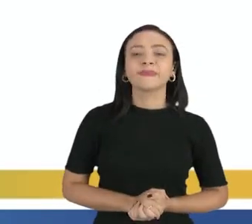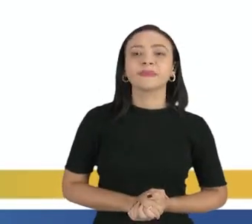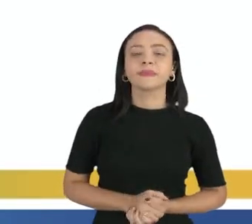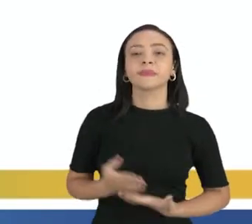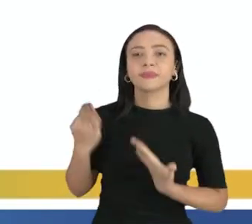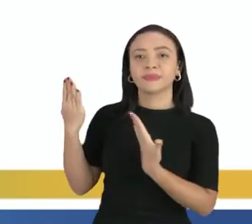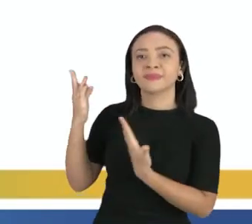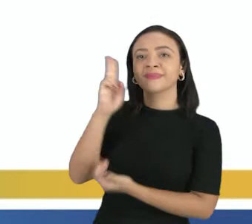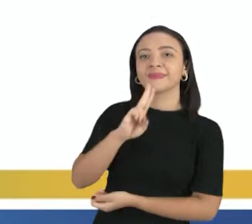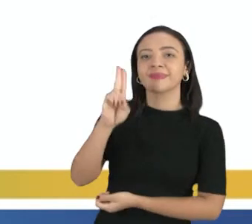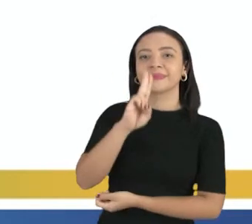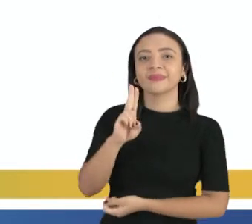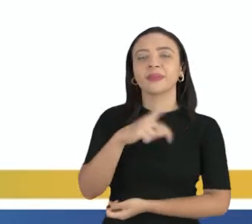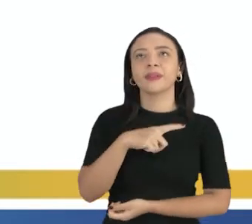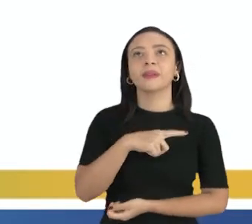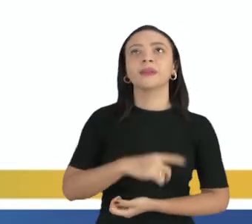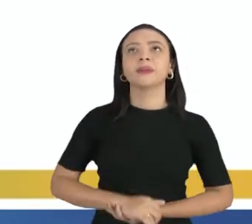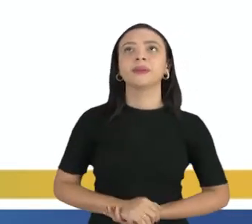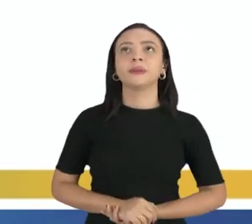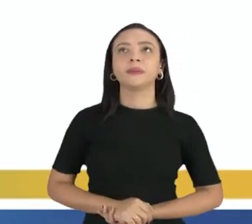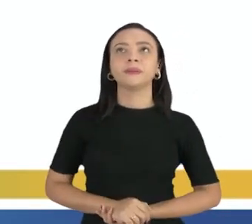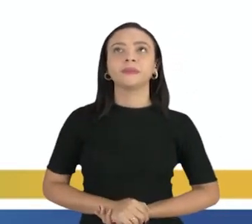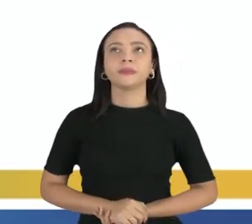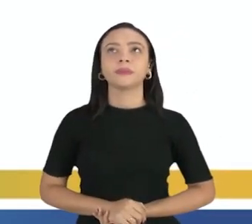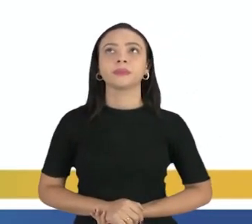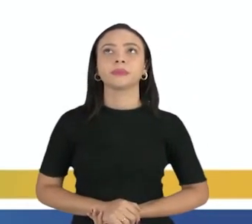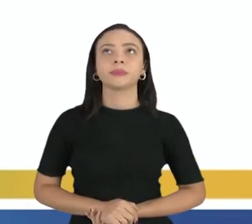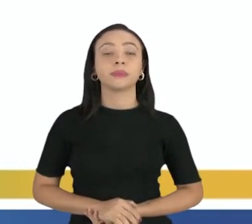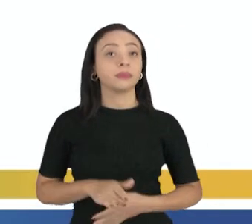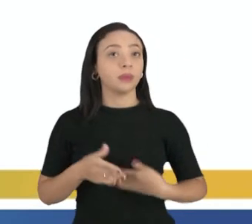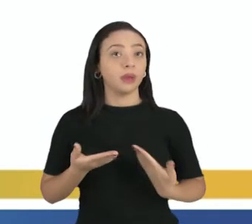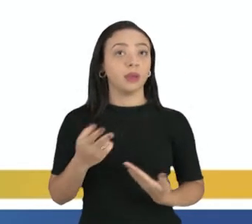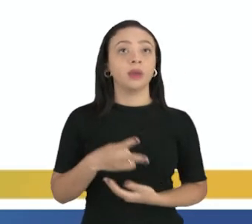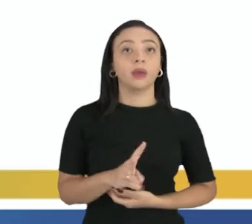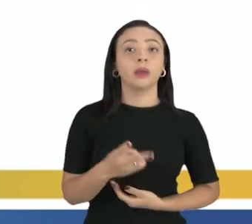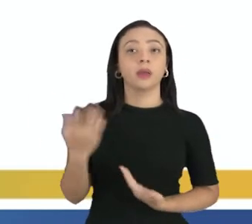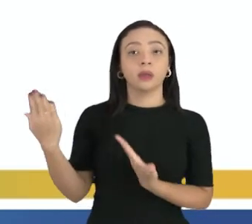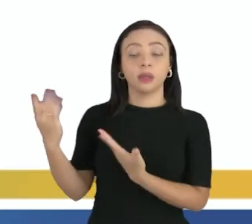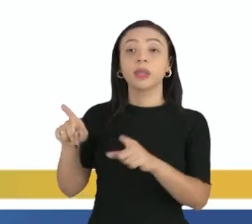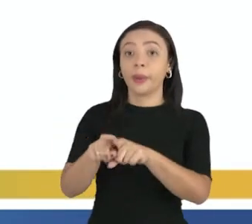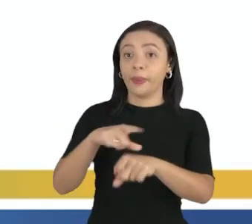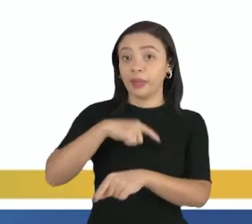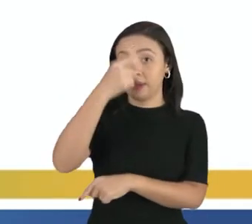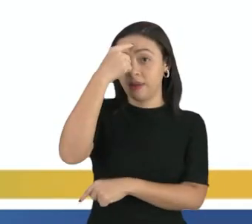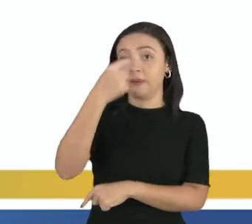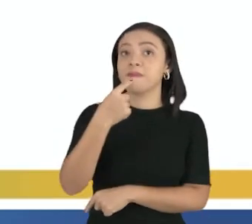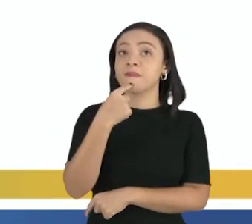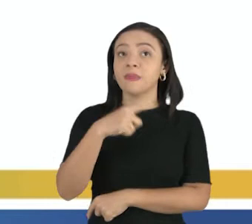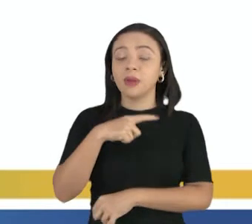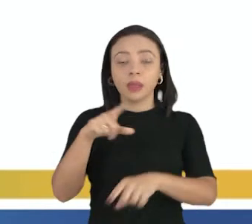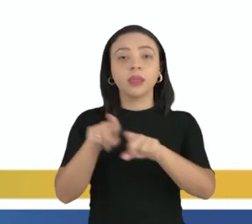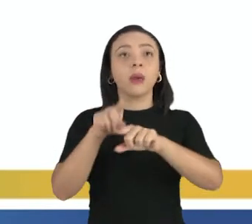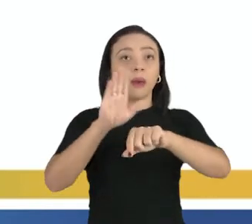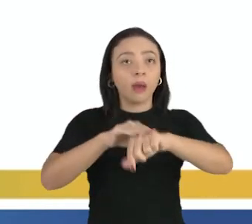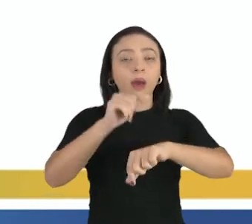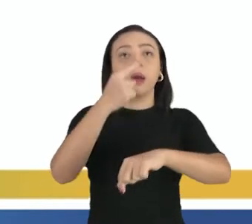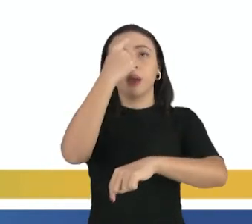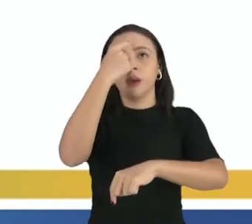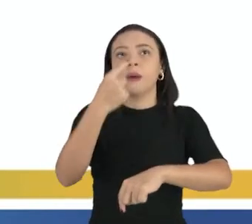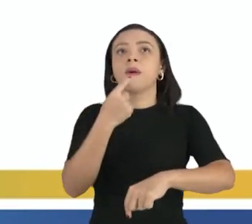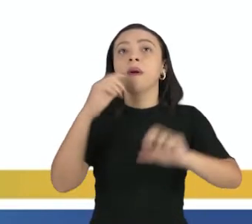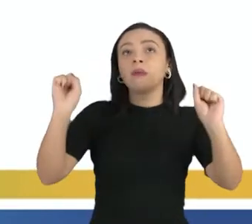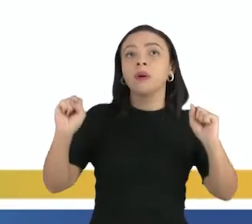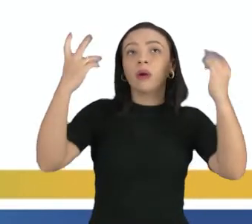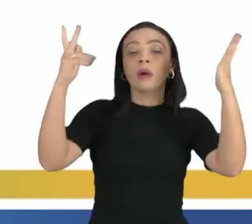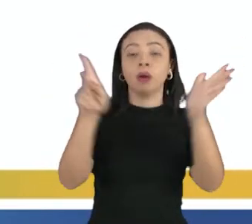está usando, na pulseira que ela está usando, certo? Continuando aqui nas imagens, nós temos mais imagens do Festival Internacional do